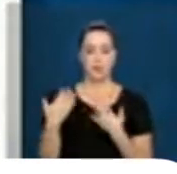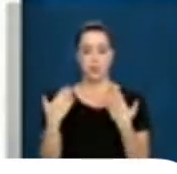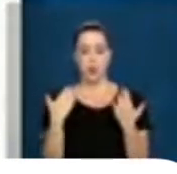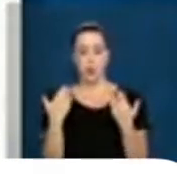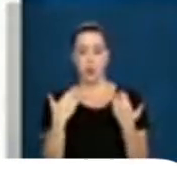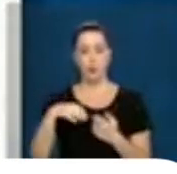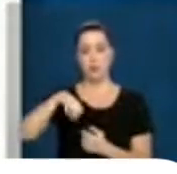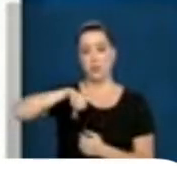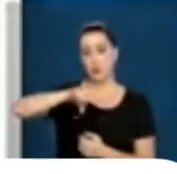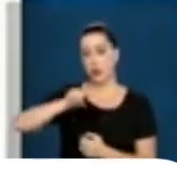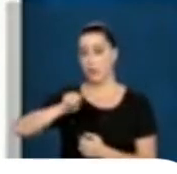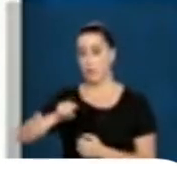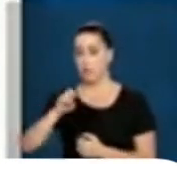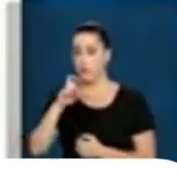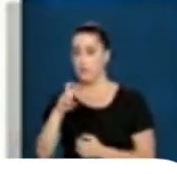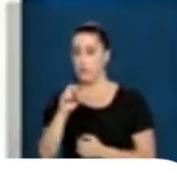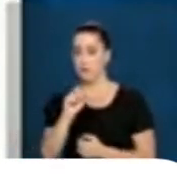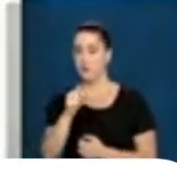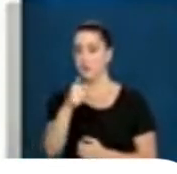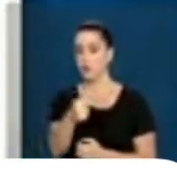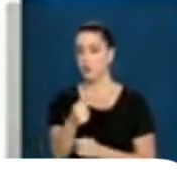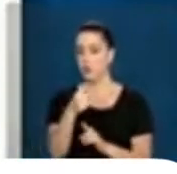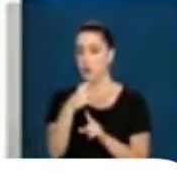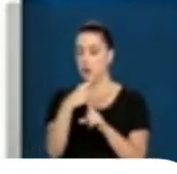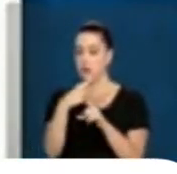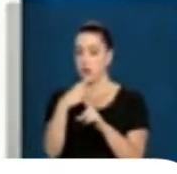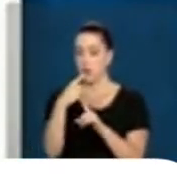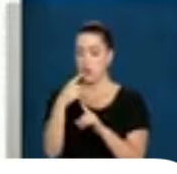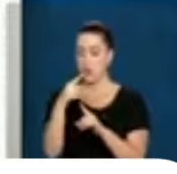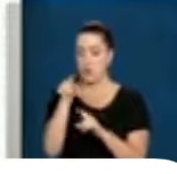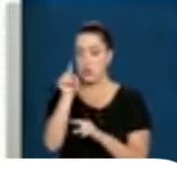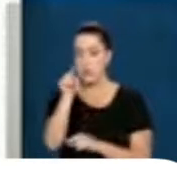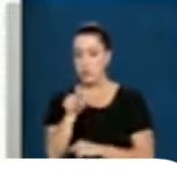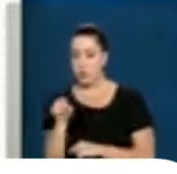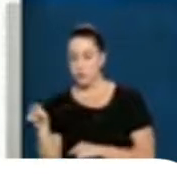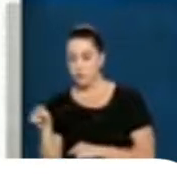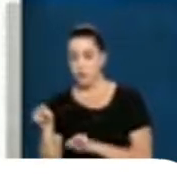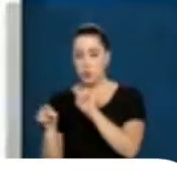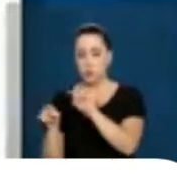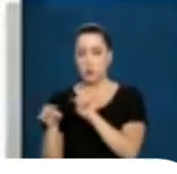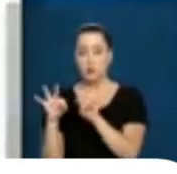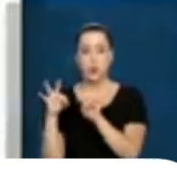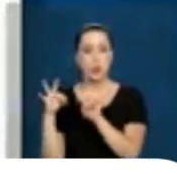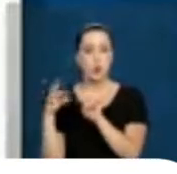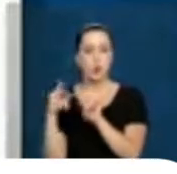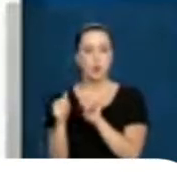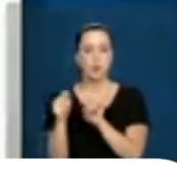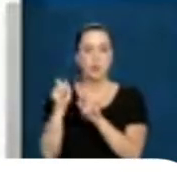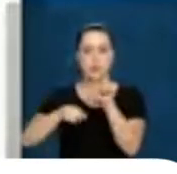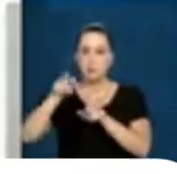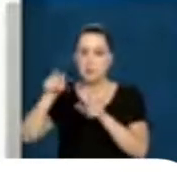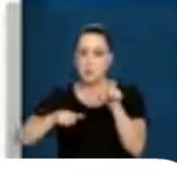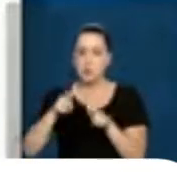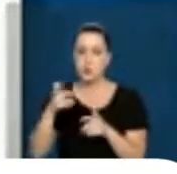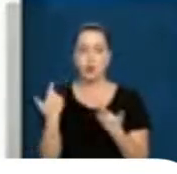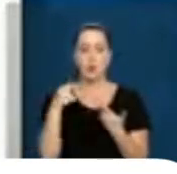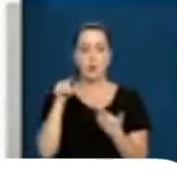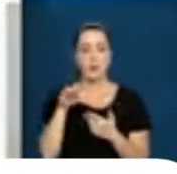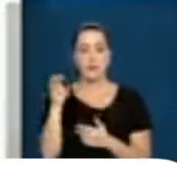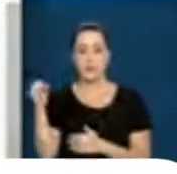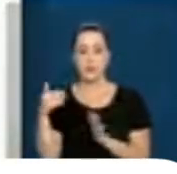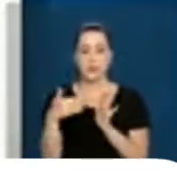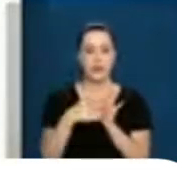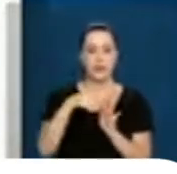os 9.587 e divido pelo total de pessoas que estão naquele extrato, de 0 a 9, por